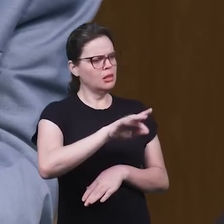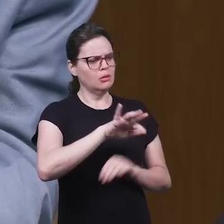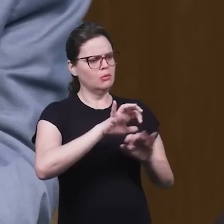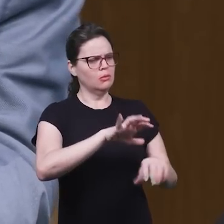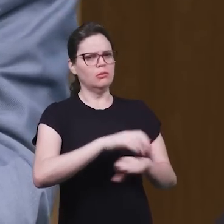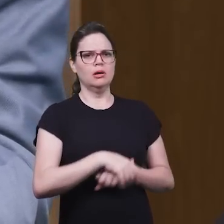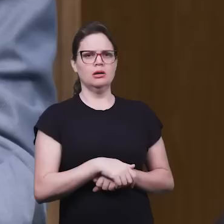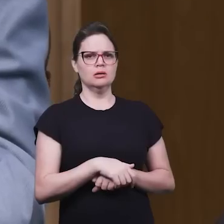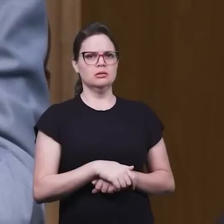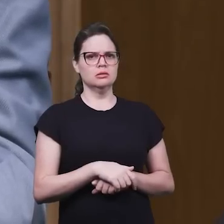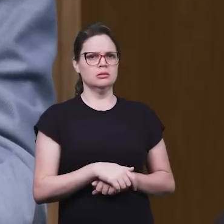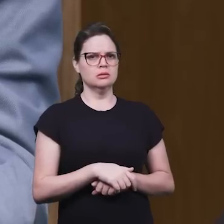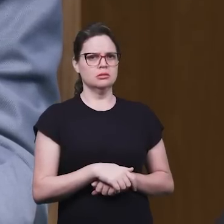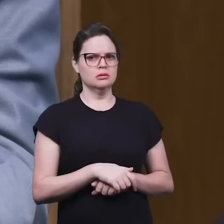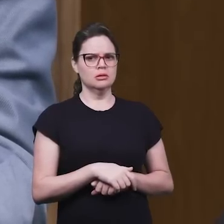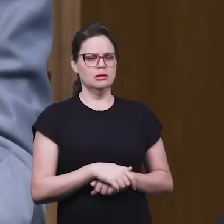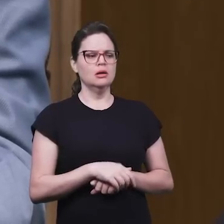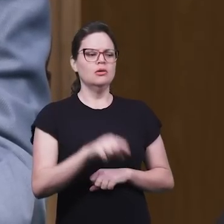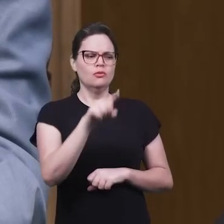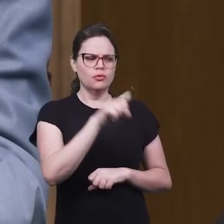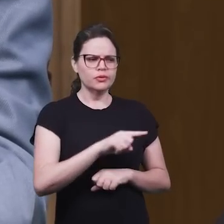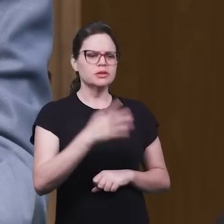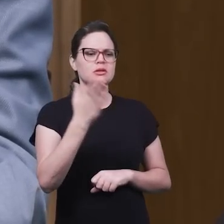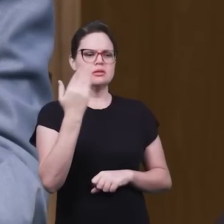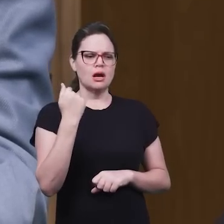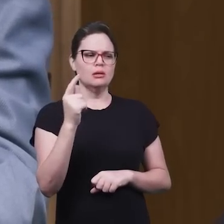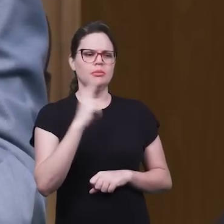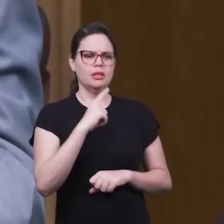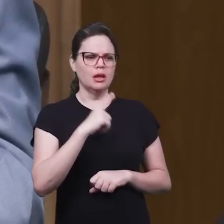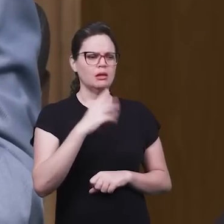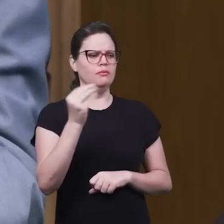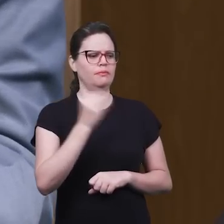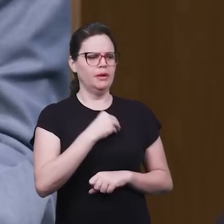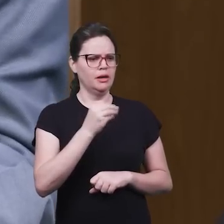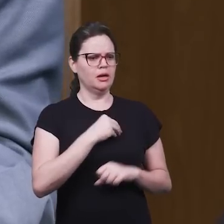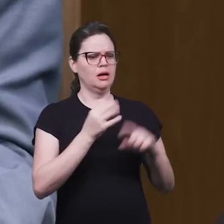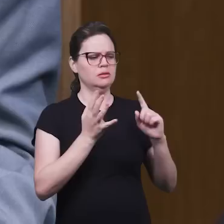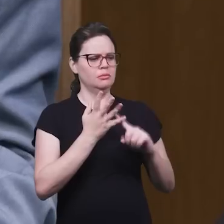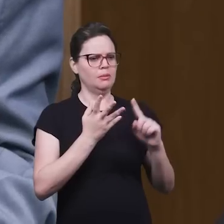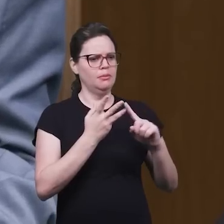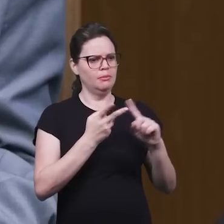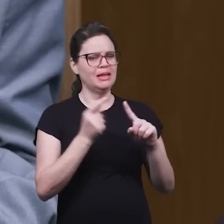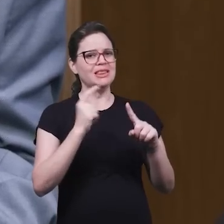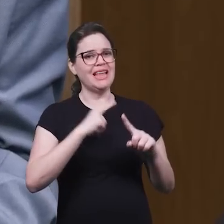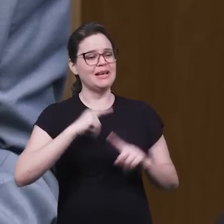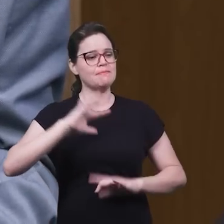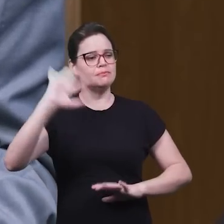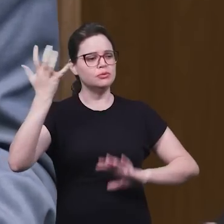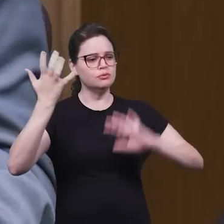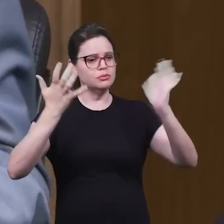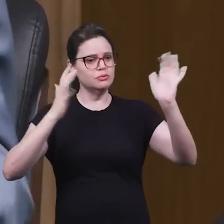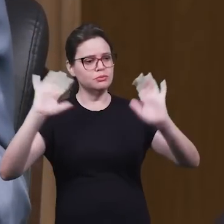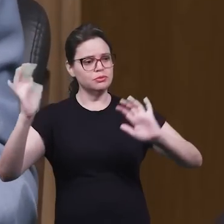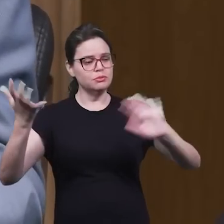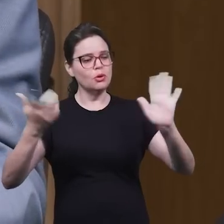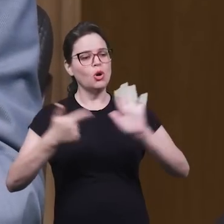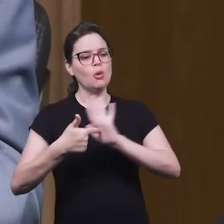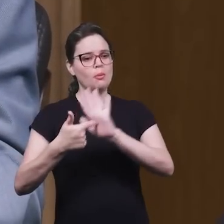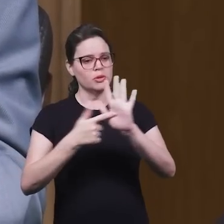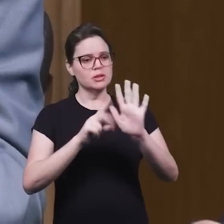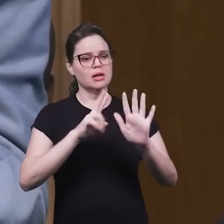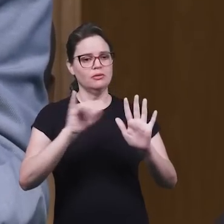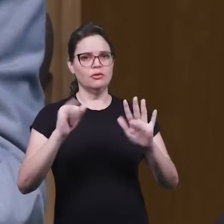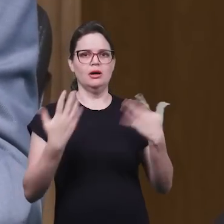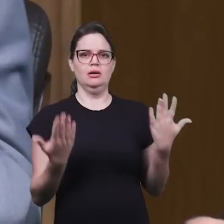o homem, né, da iniquidade, o pecado, né? Quando disserem paz e segurança, é o que nós estamos vendo agora.